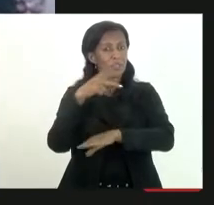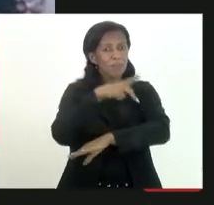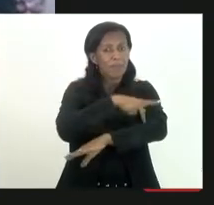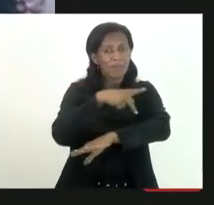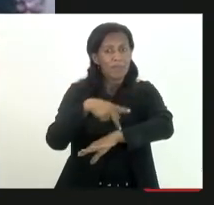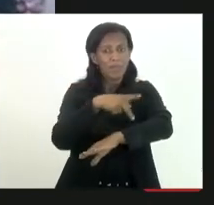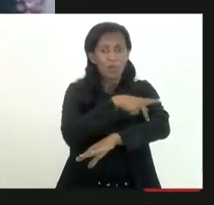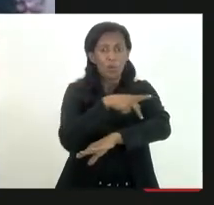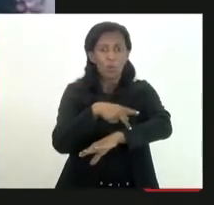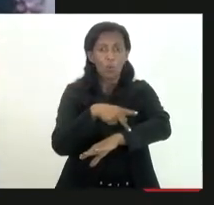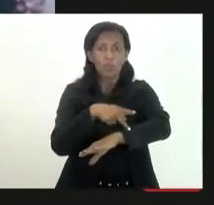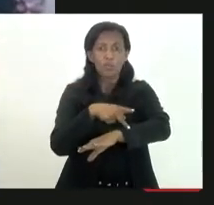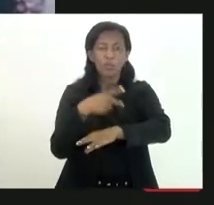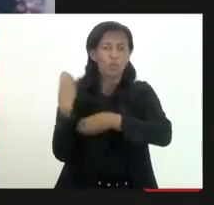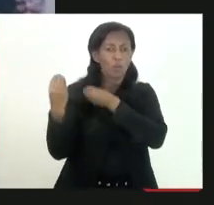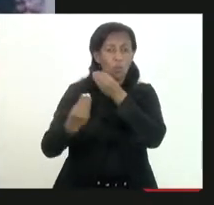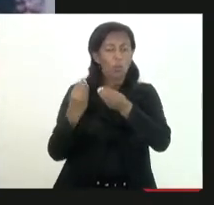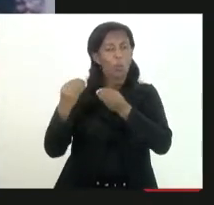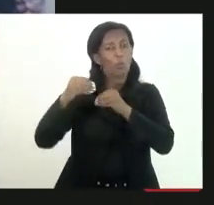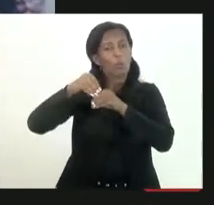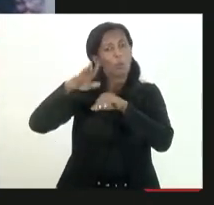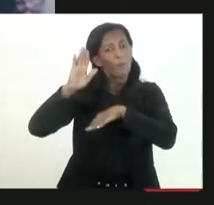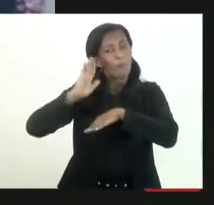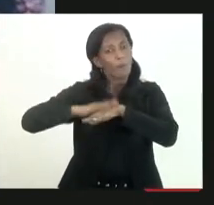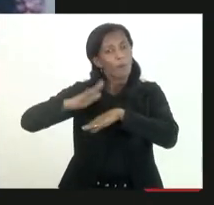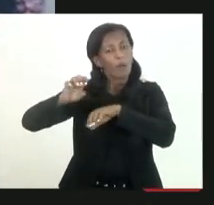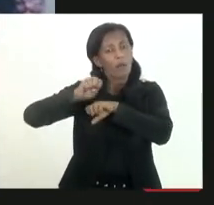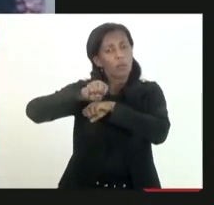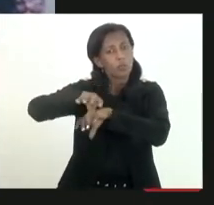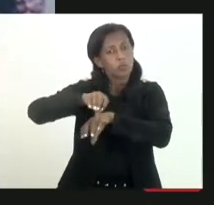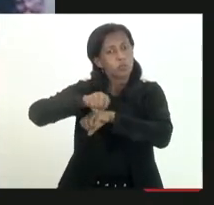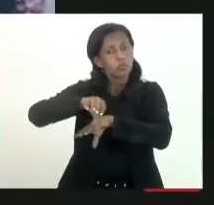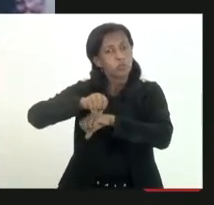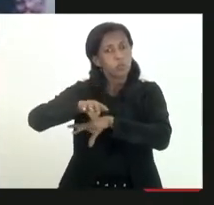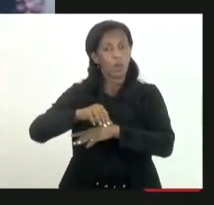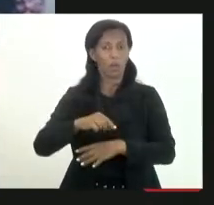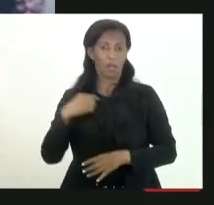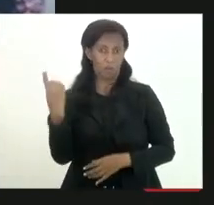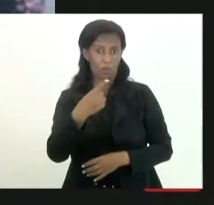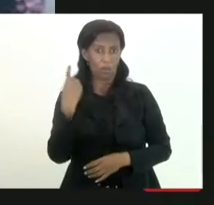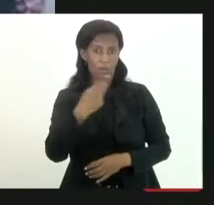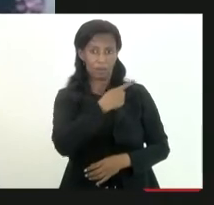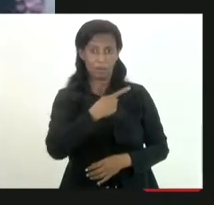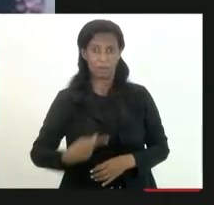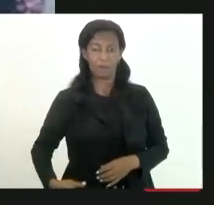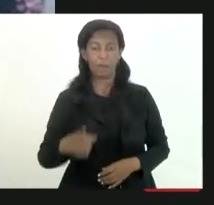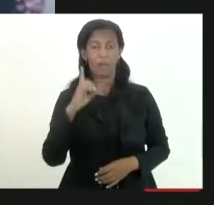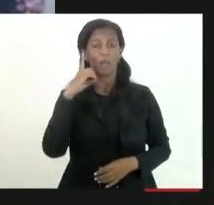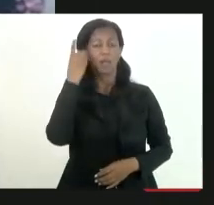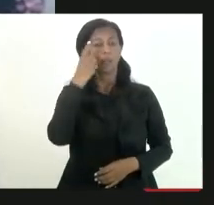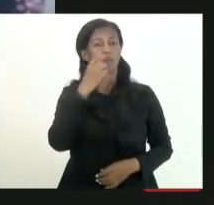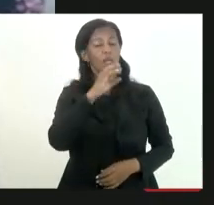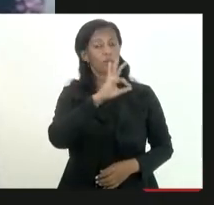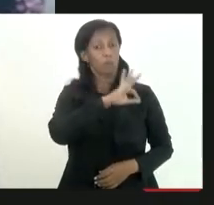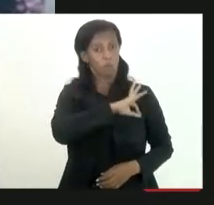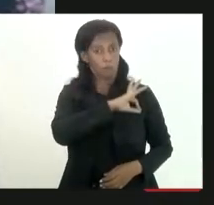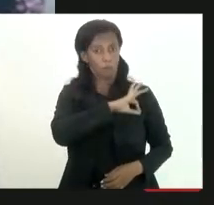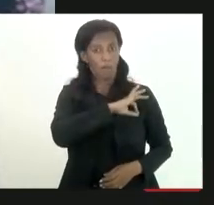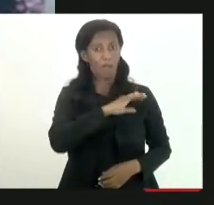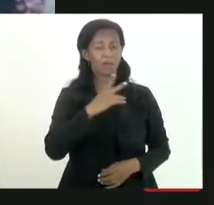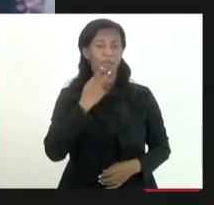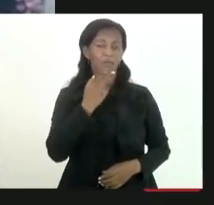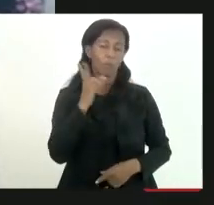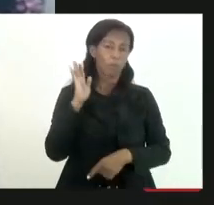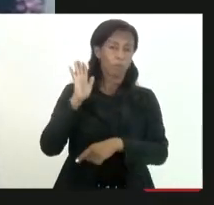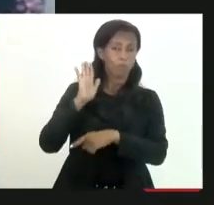própria educação, né? Eu acho que a gente tem falado, e a nossa presidenta, deputada Marta Rocha, tem trazido a questão da